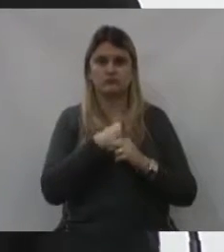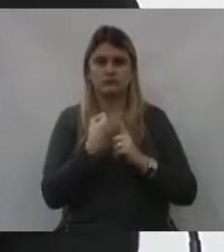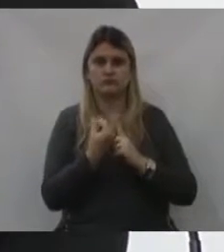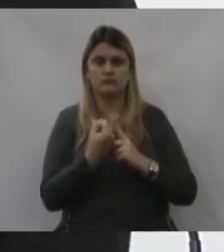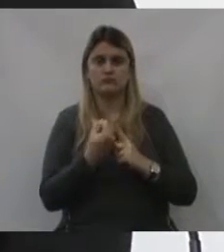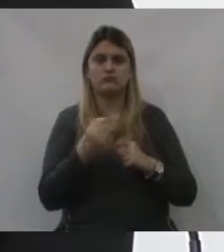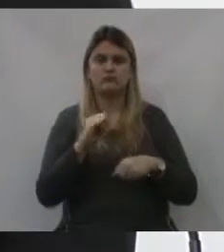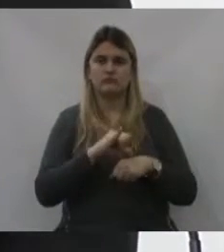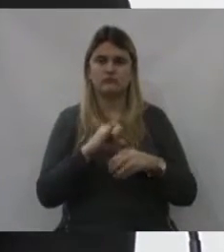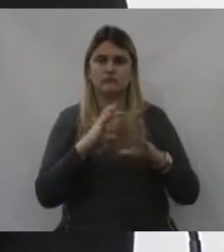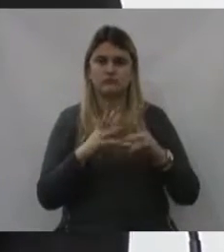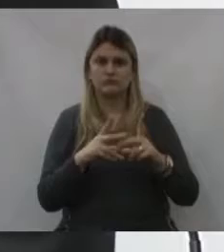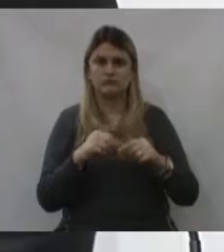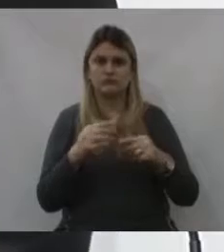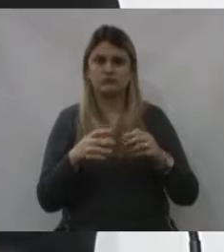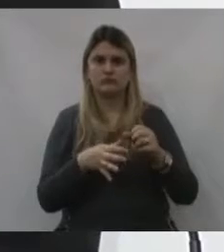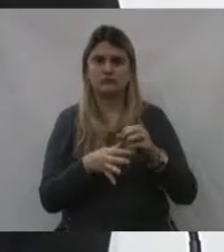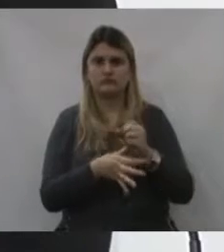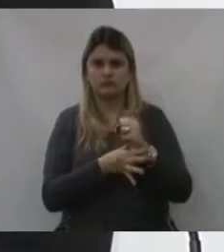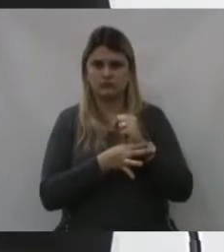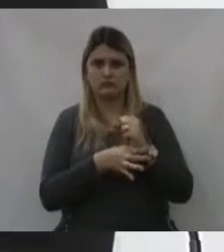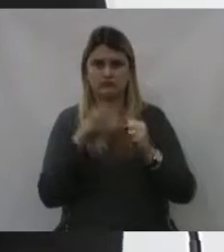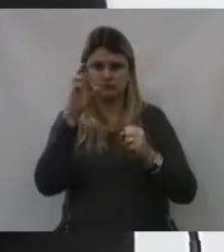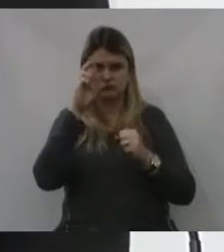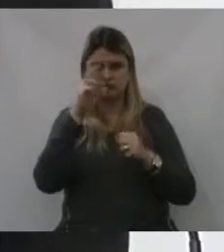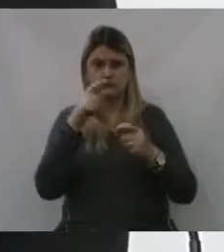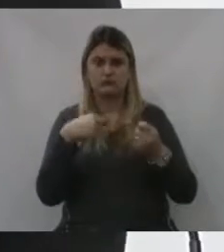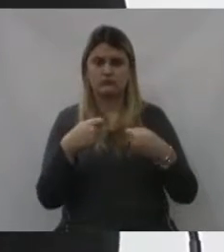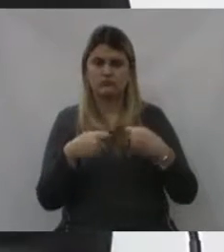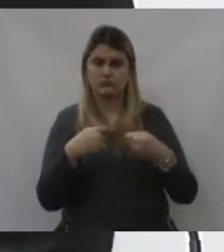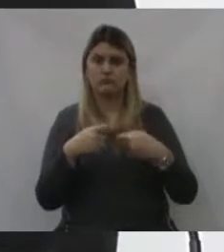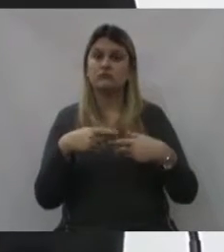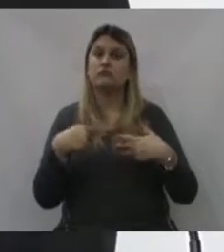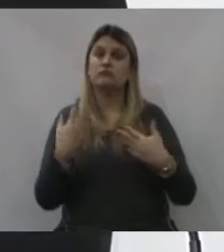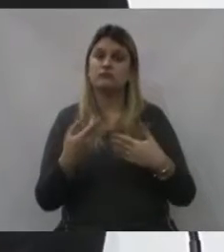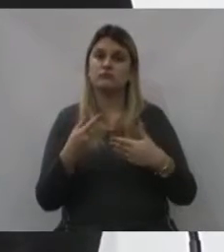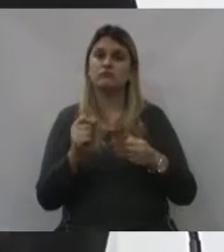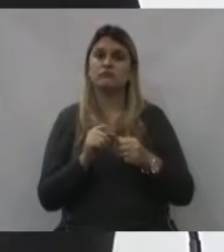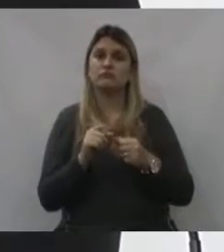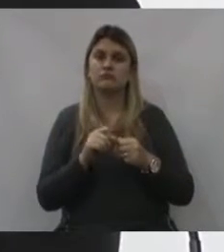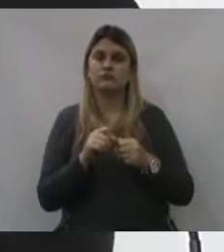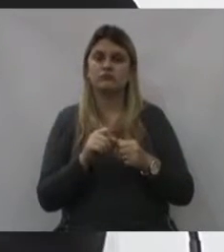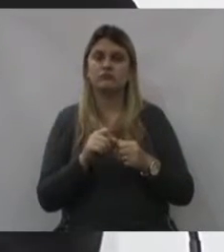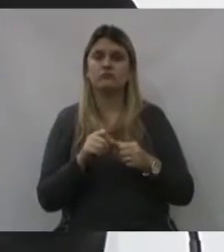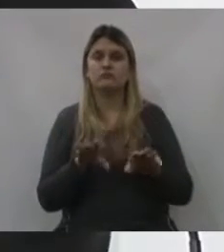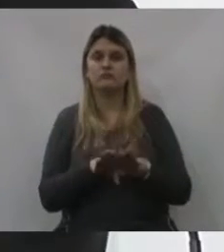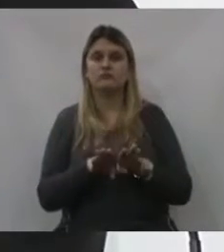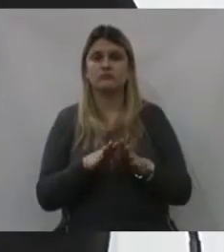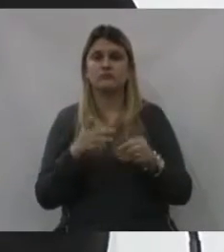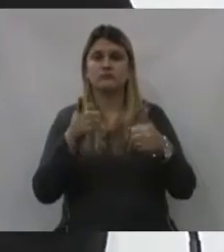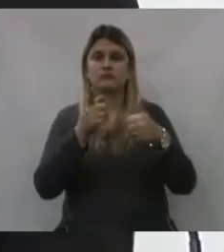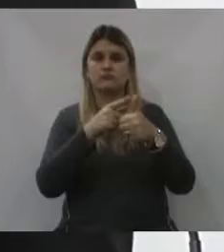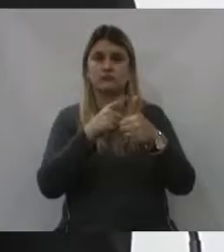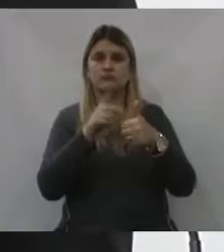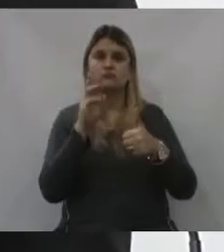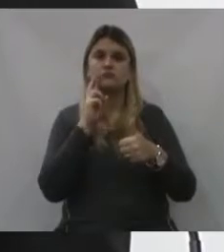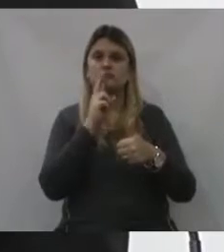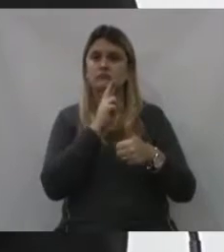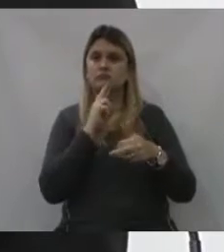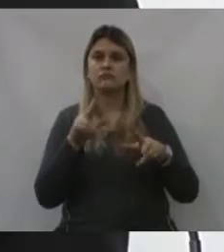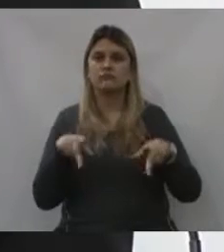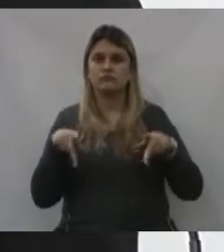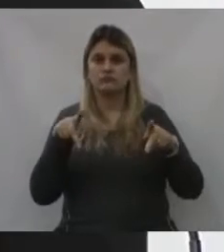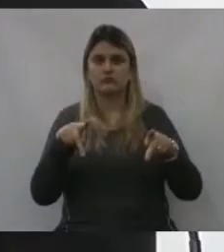para centralizar todo esse processo e dar controle, da gestão. Claro que depois nós íamos incluir o primeiro